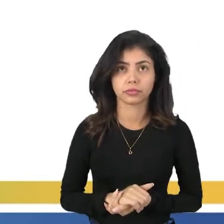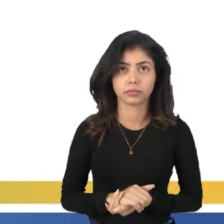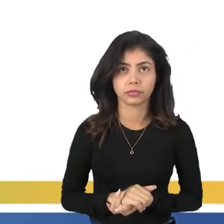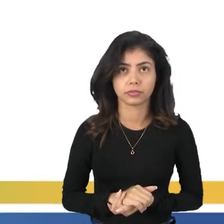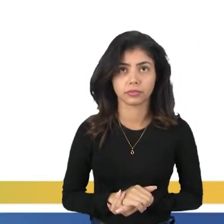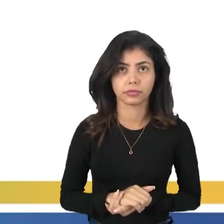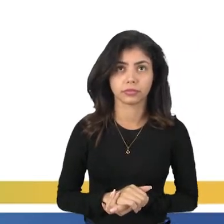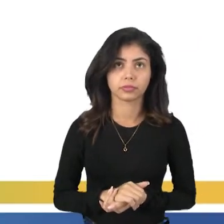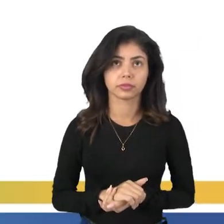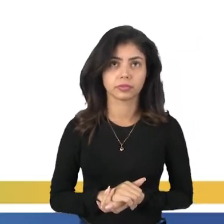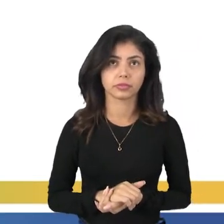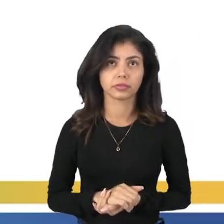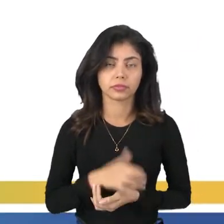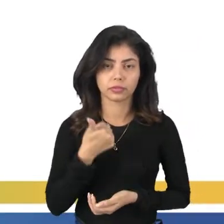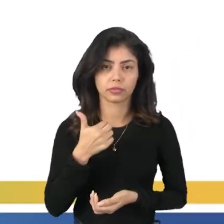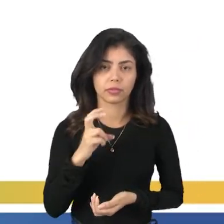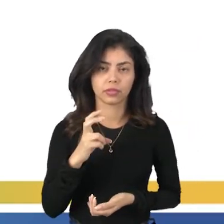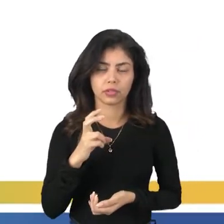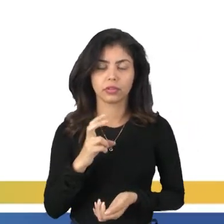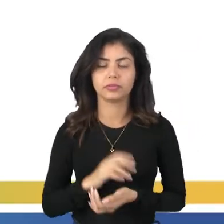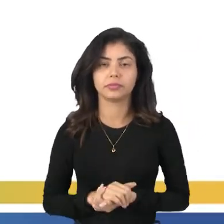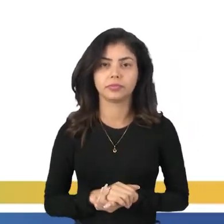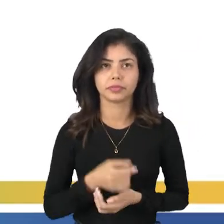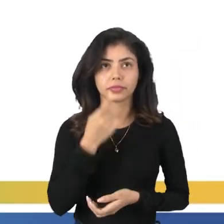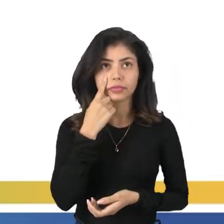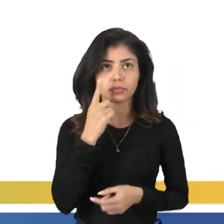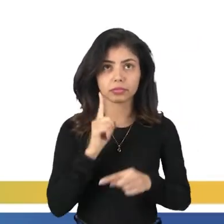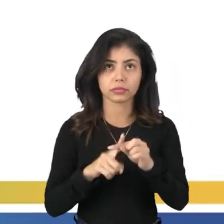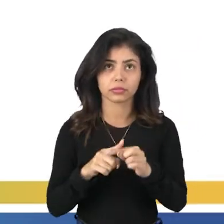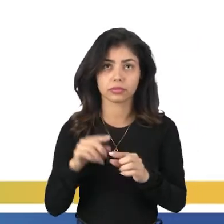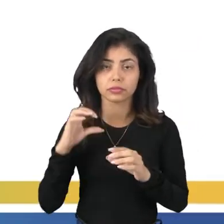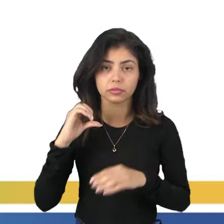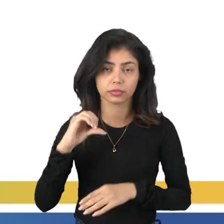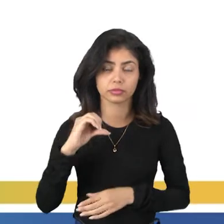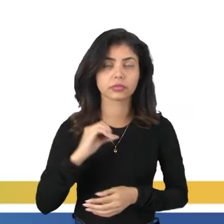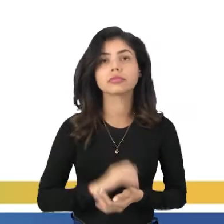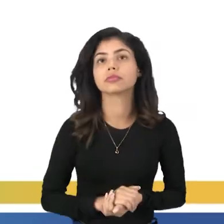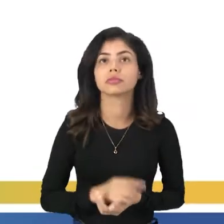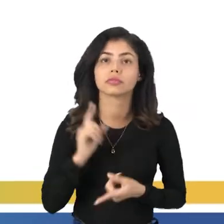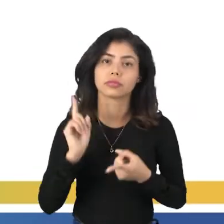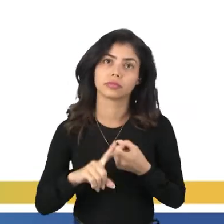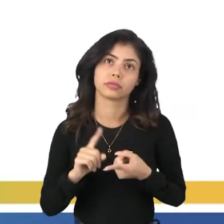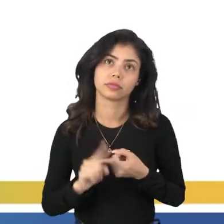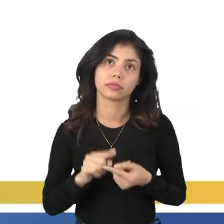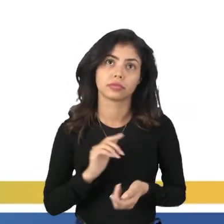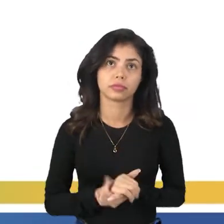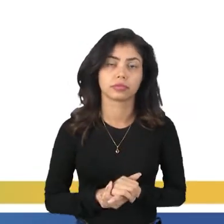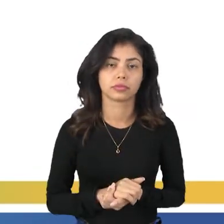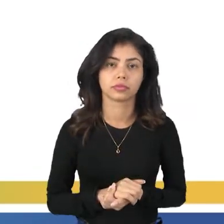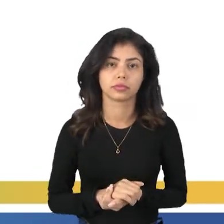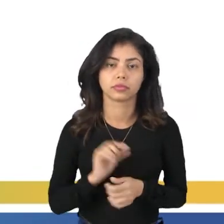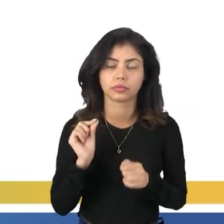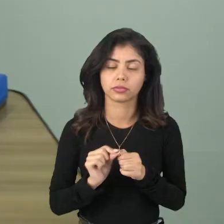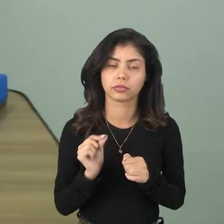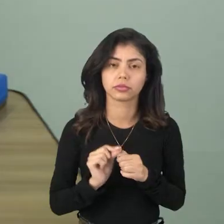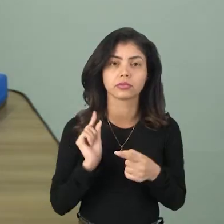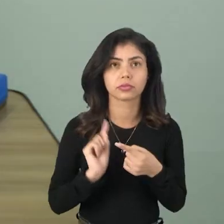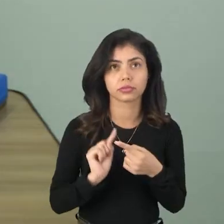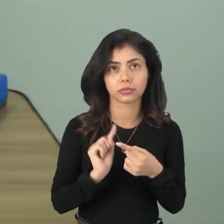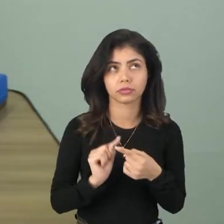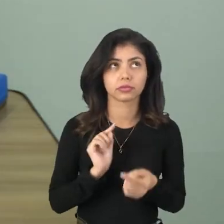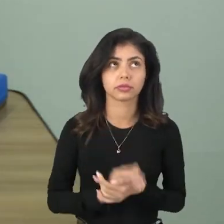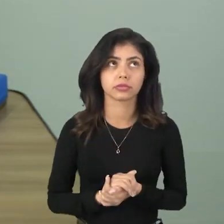e o que que ele fez ele somou 15 ver mais 19 primeiro então que ele fez